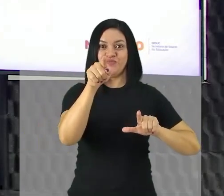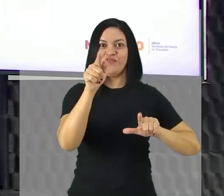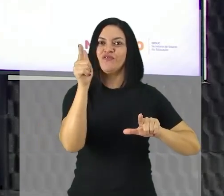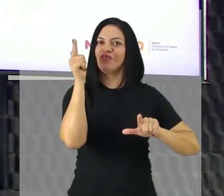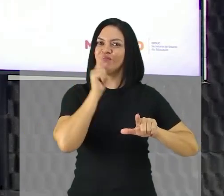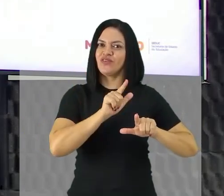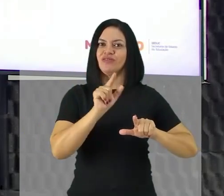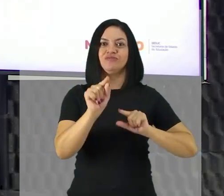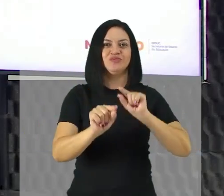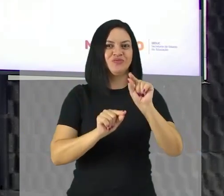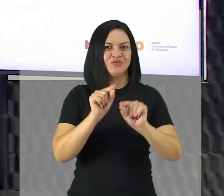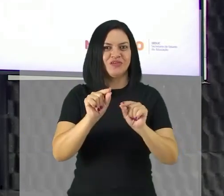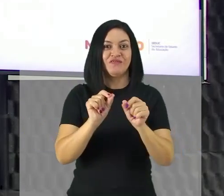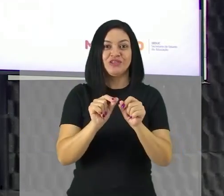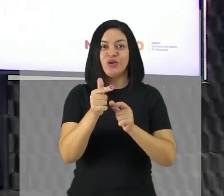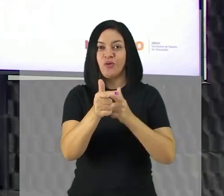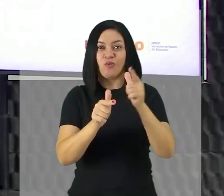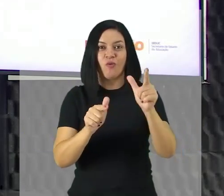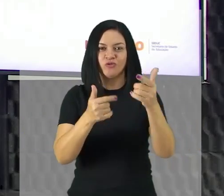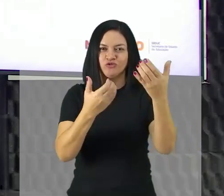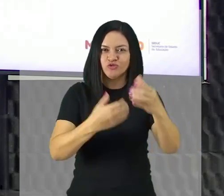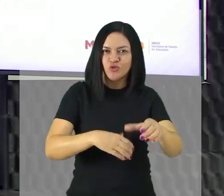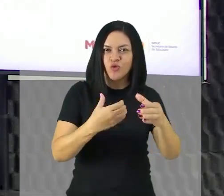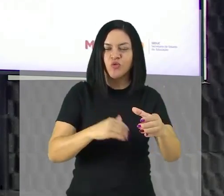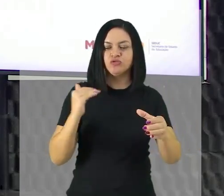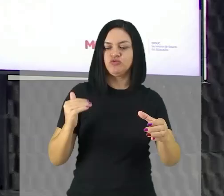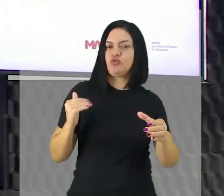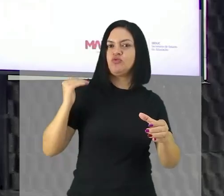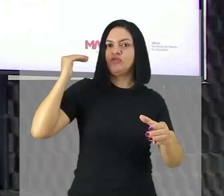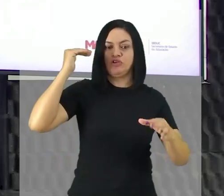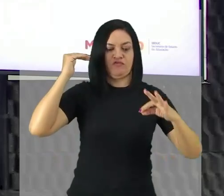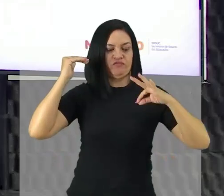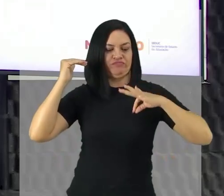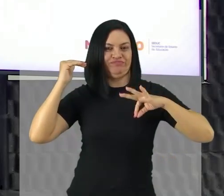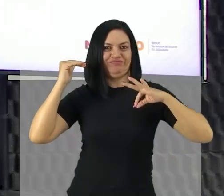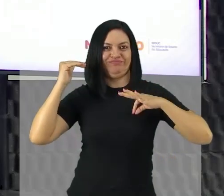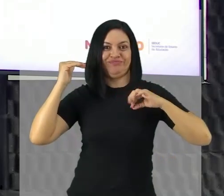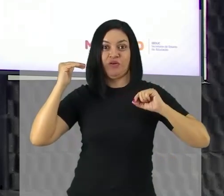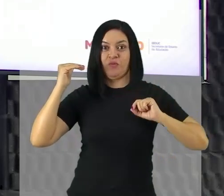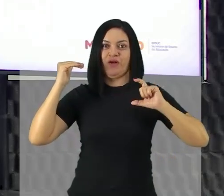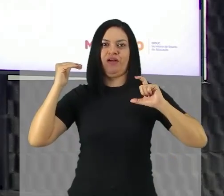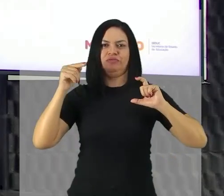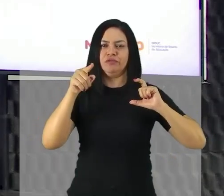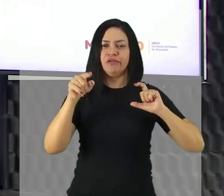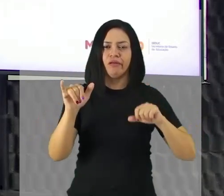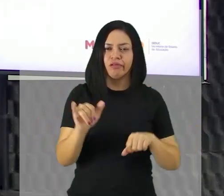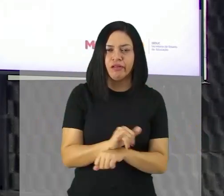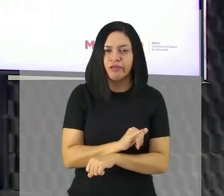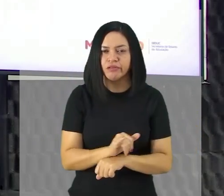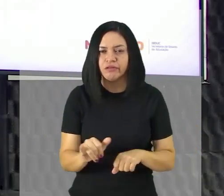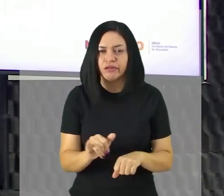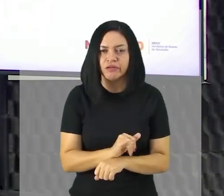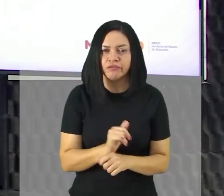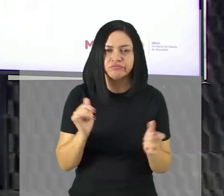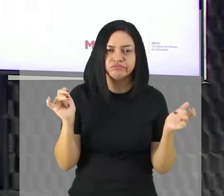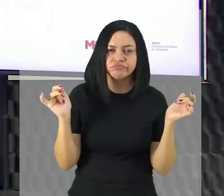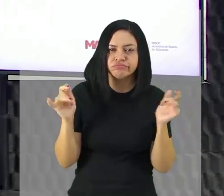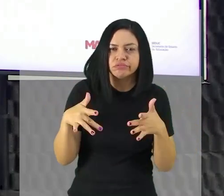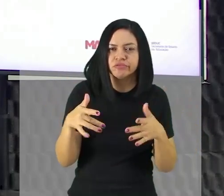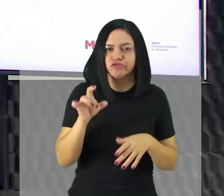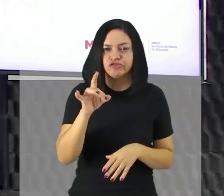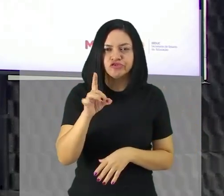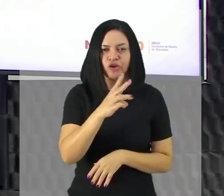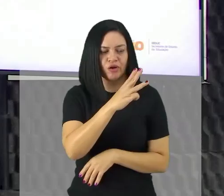você fazer outros concursos com um nível salarial até mais alto. Então, não vacila, quem é que vai ficar só com o